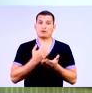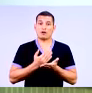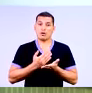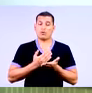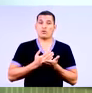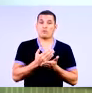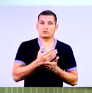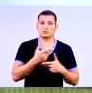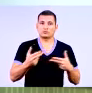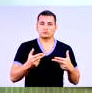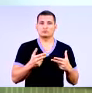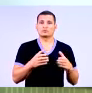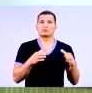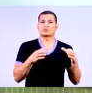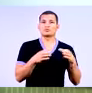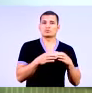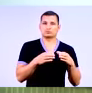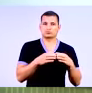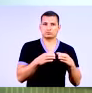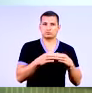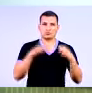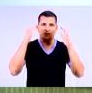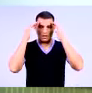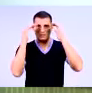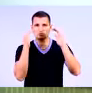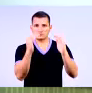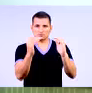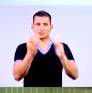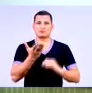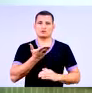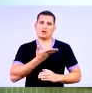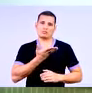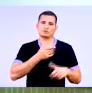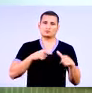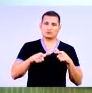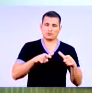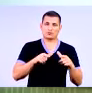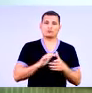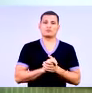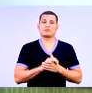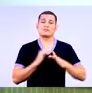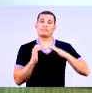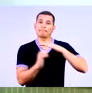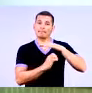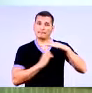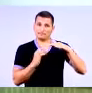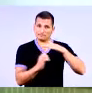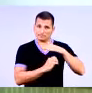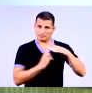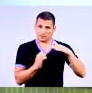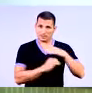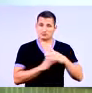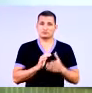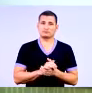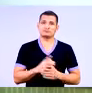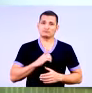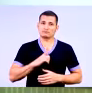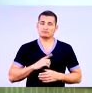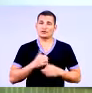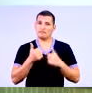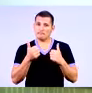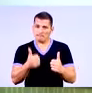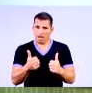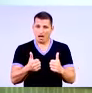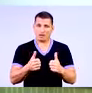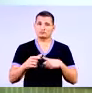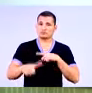no respeito ao colega de trabalho. Para que uma empresa funcione, ela precisa que todos estejam fazendo a sua